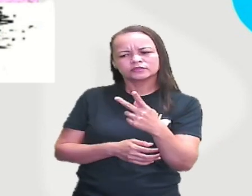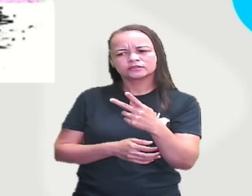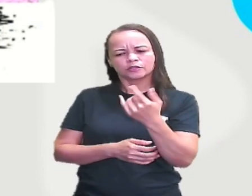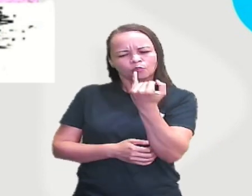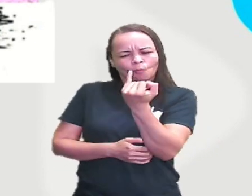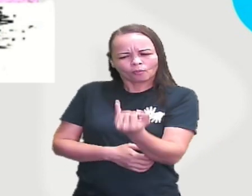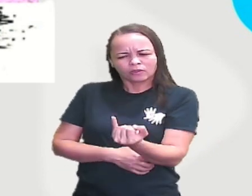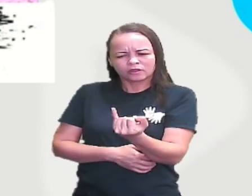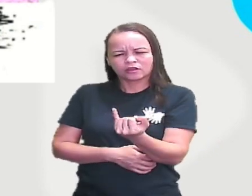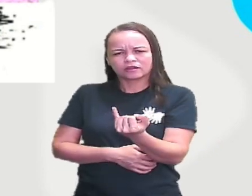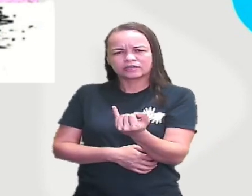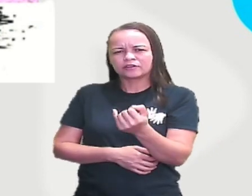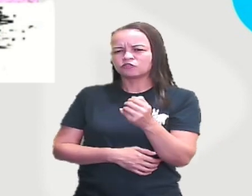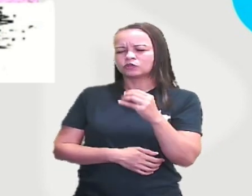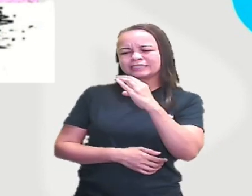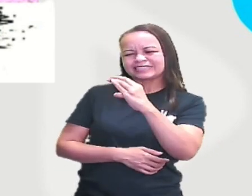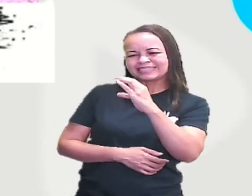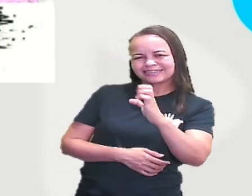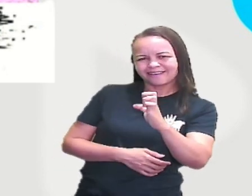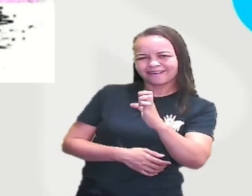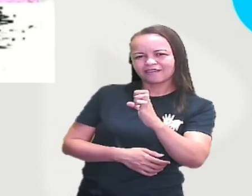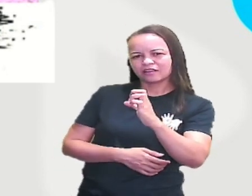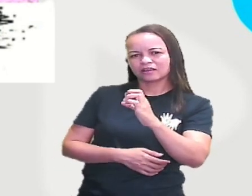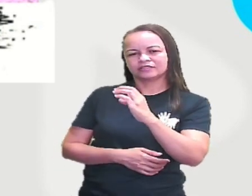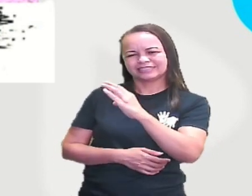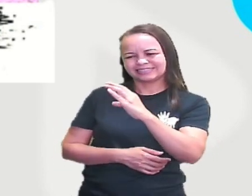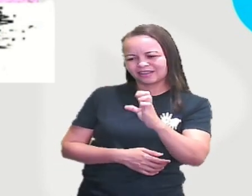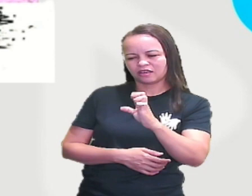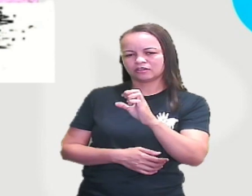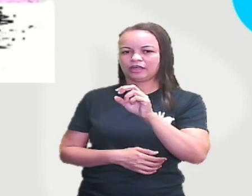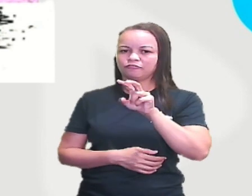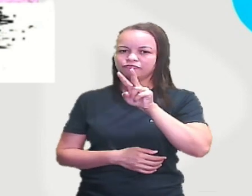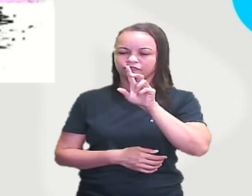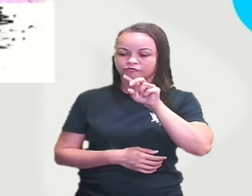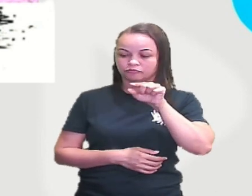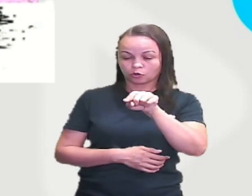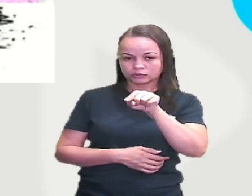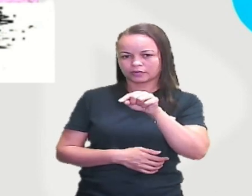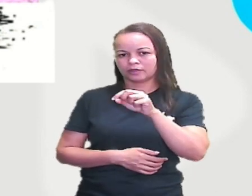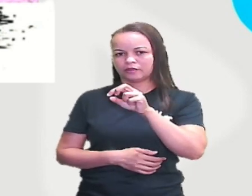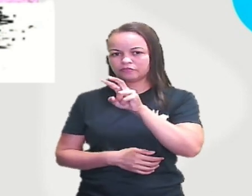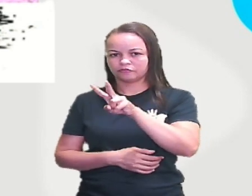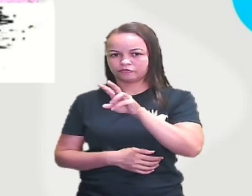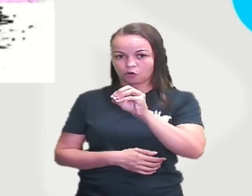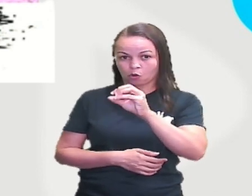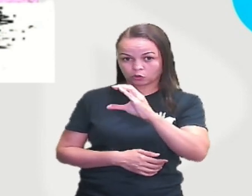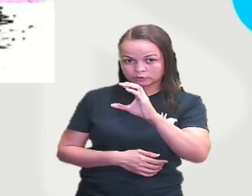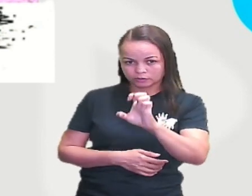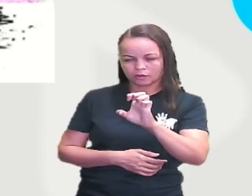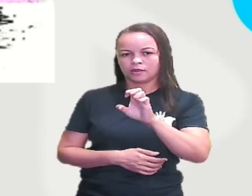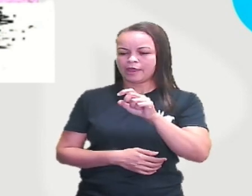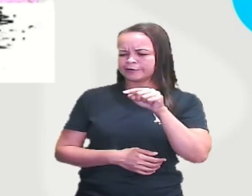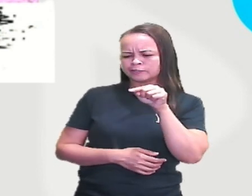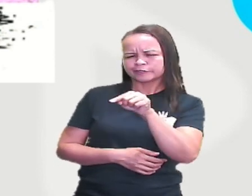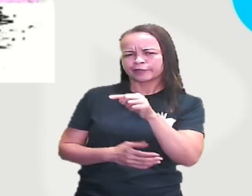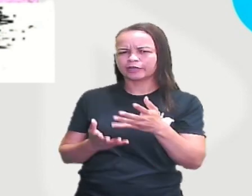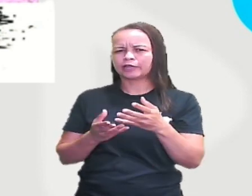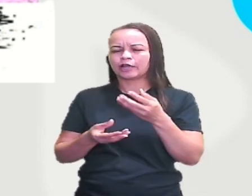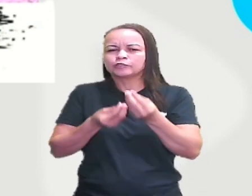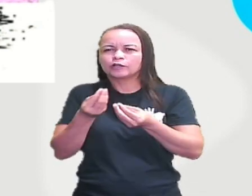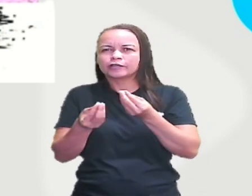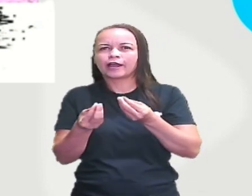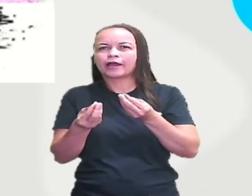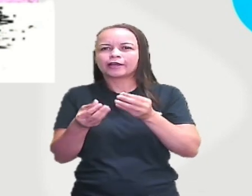fez? C aí, né? É uma linguagem que muito identificada, vamos dizer assim, com o mineirês,